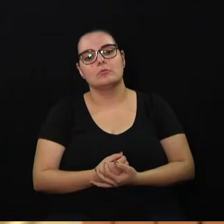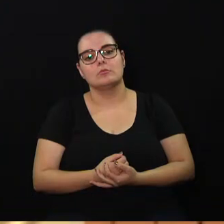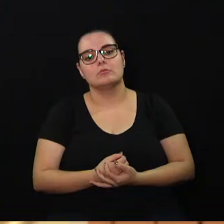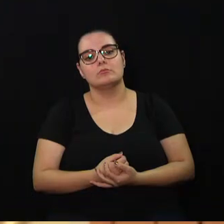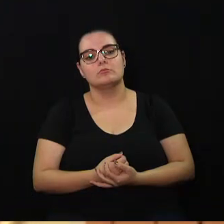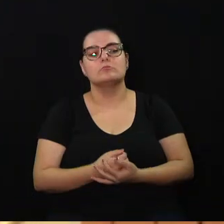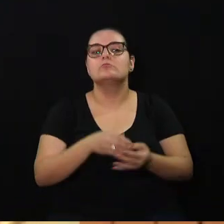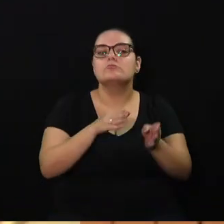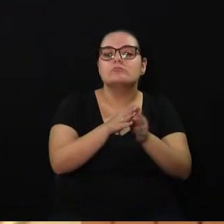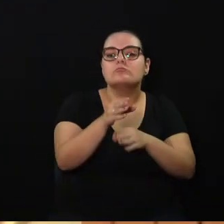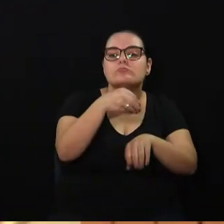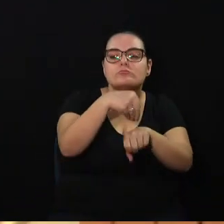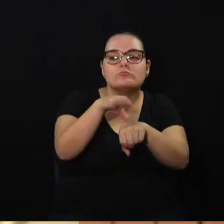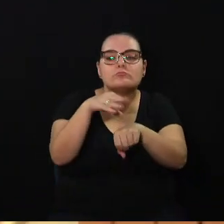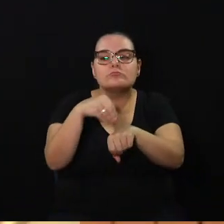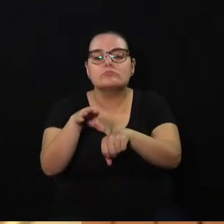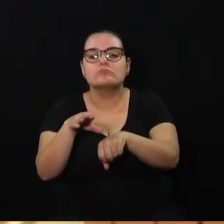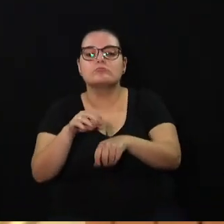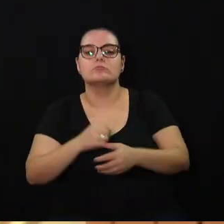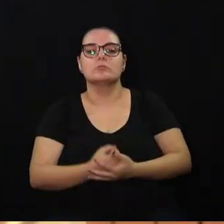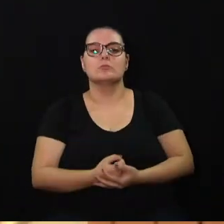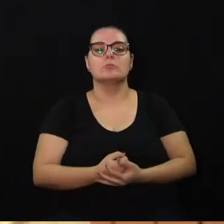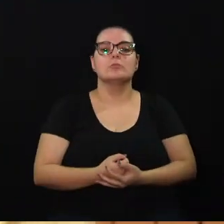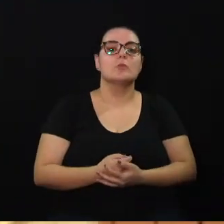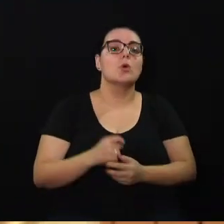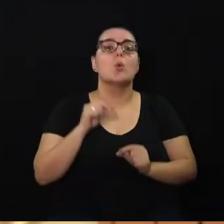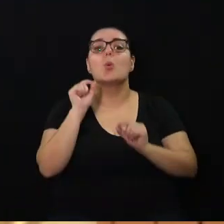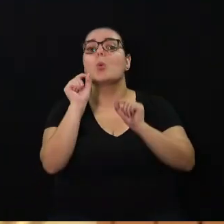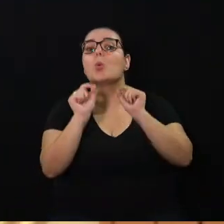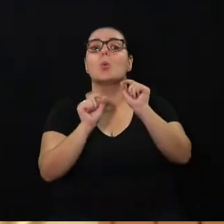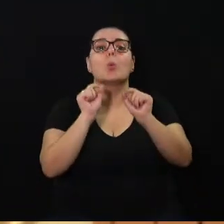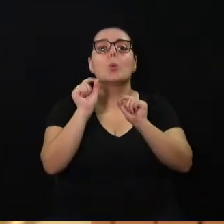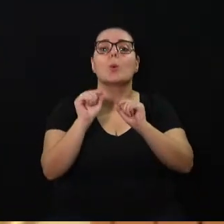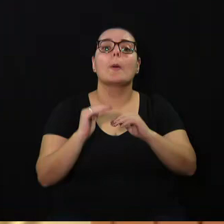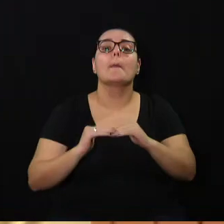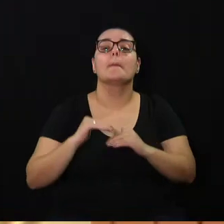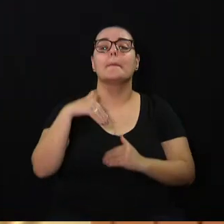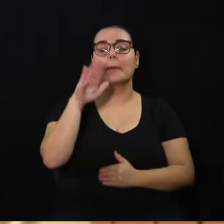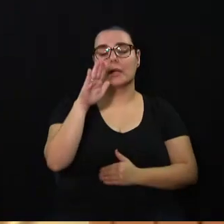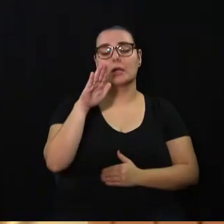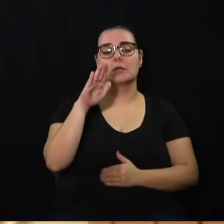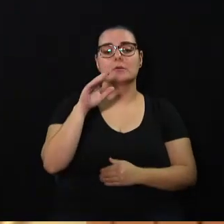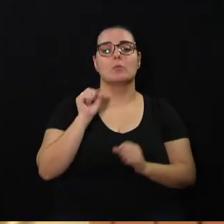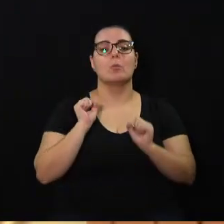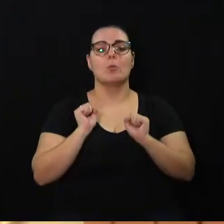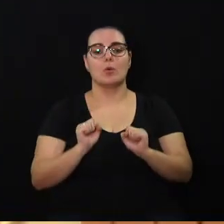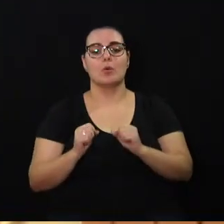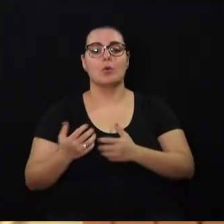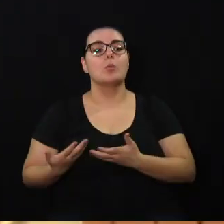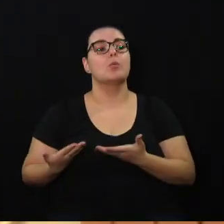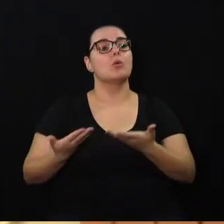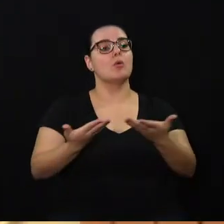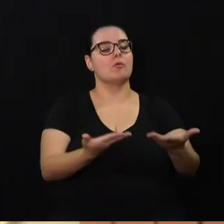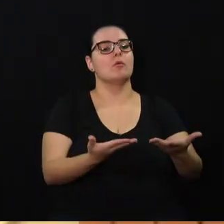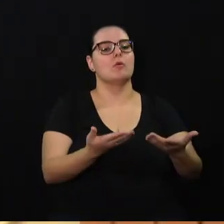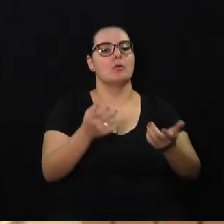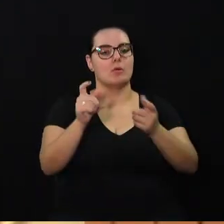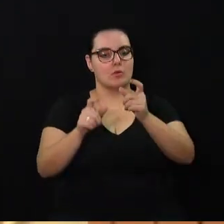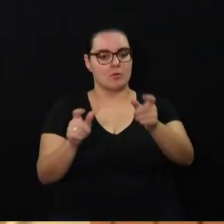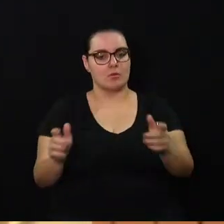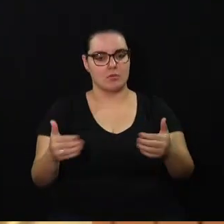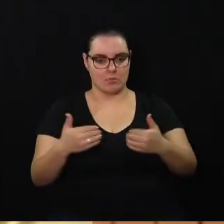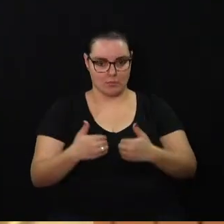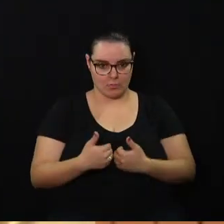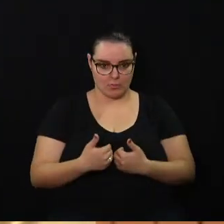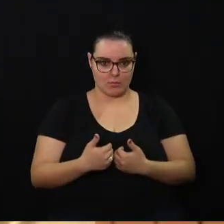dicas e orientações a respeito do que a mais a gente pode oferecer para os autistas para